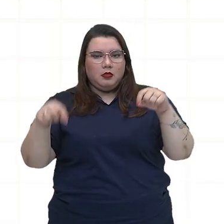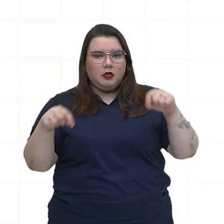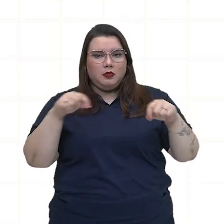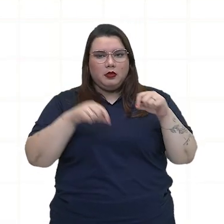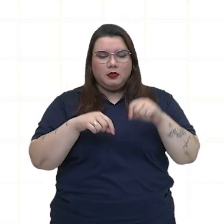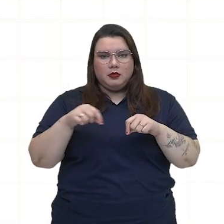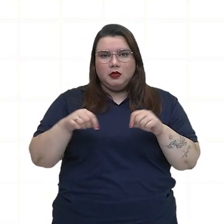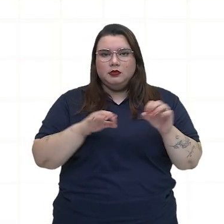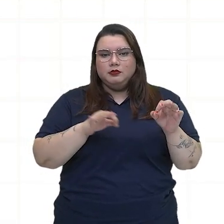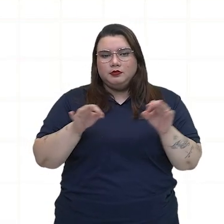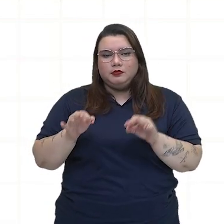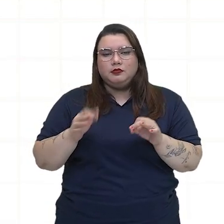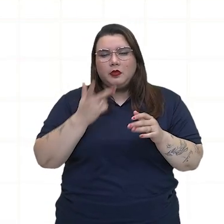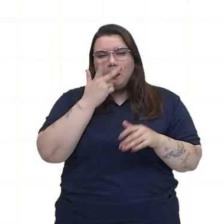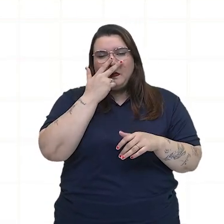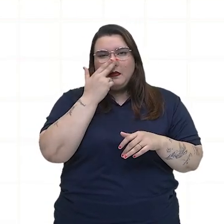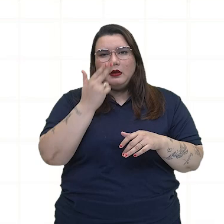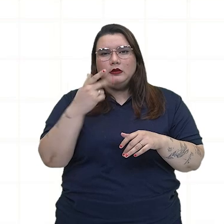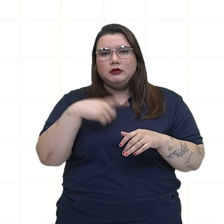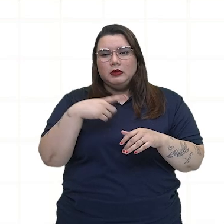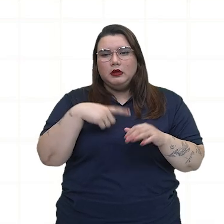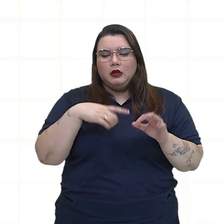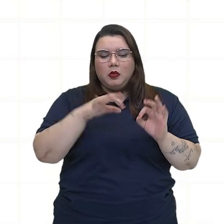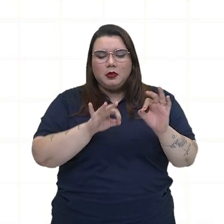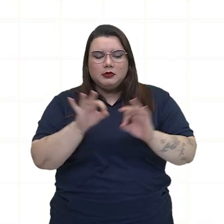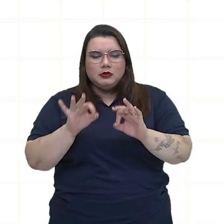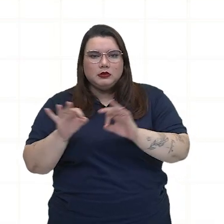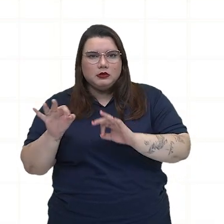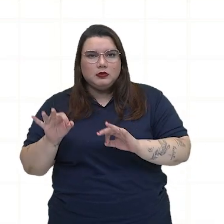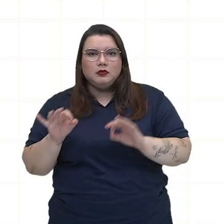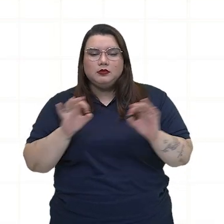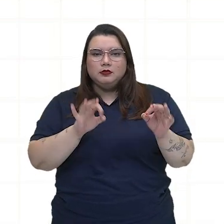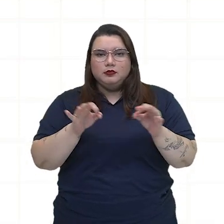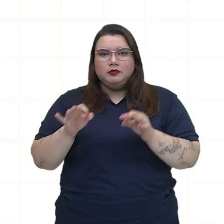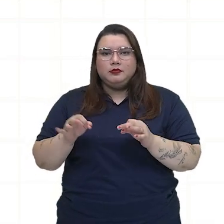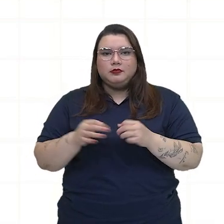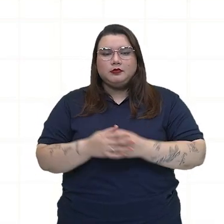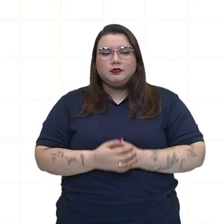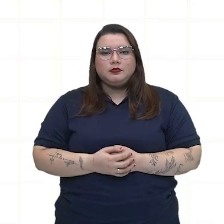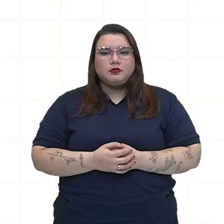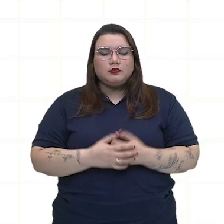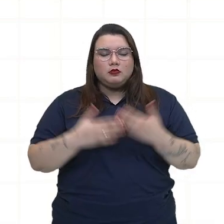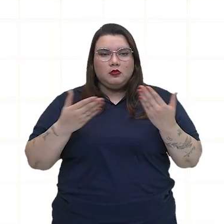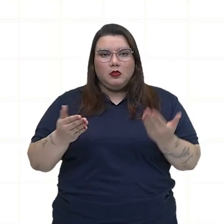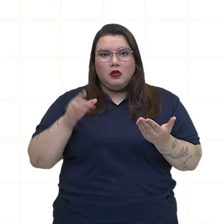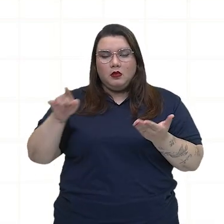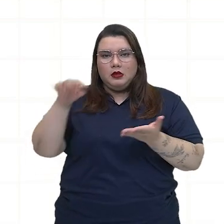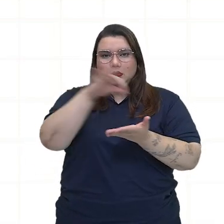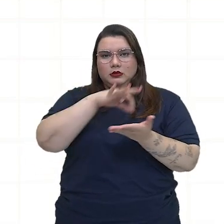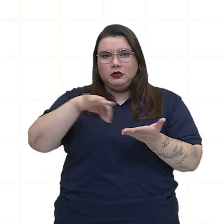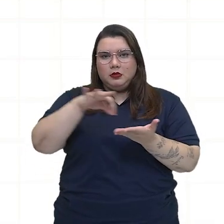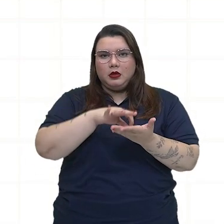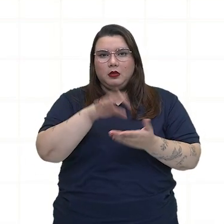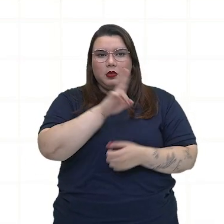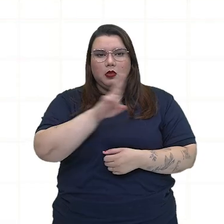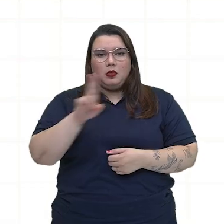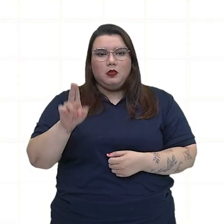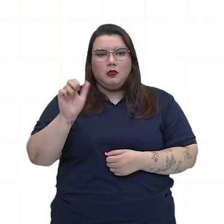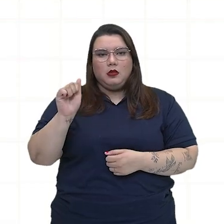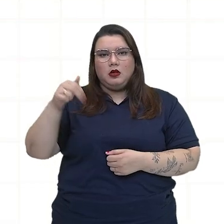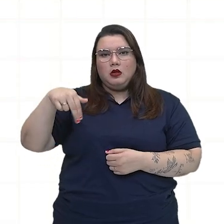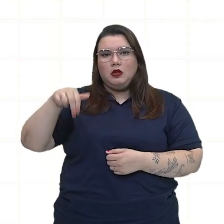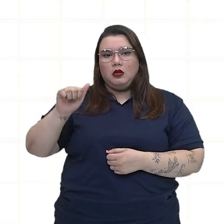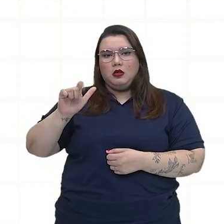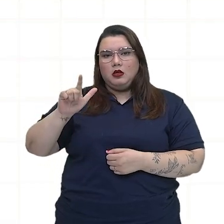disposição deles. Então, eles estão discutindo, demarcando o papel. Então, o mapa analógico é uma